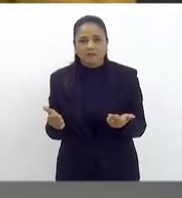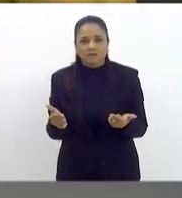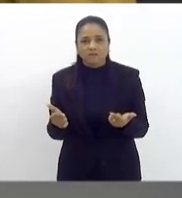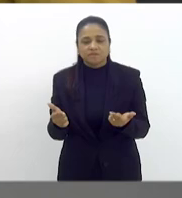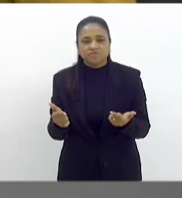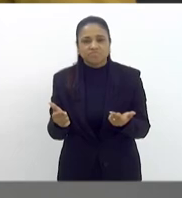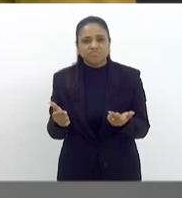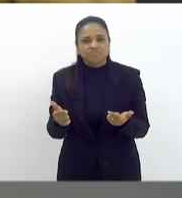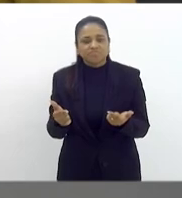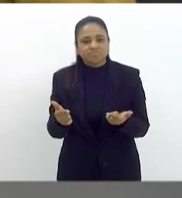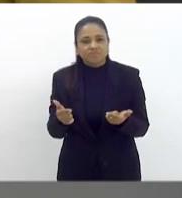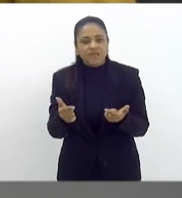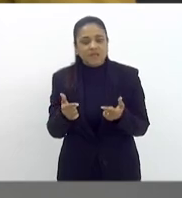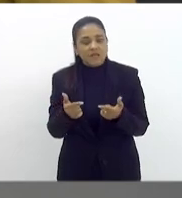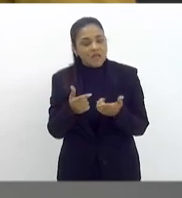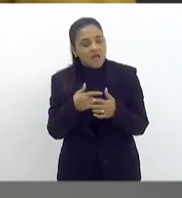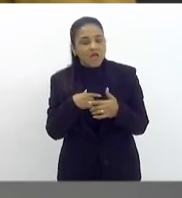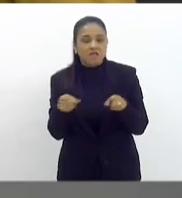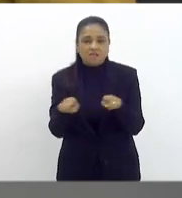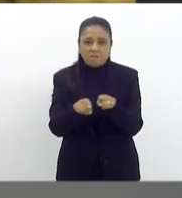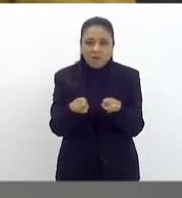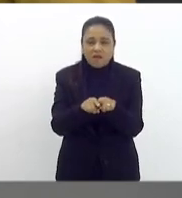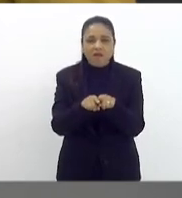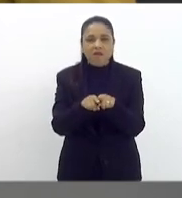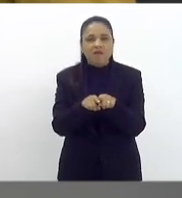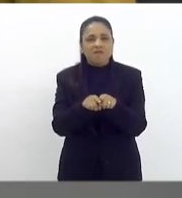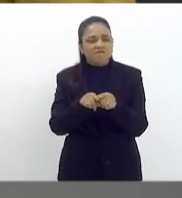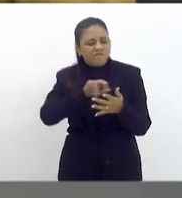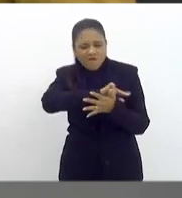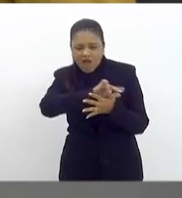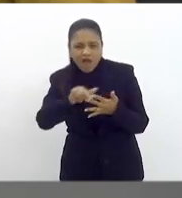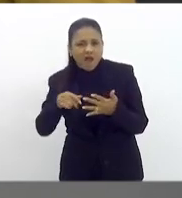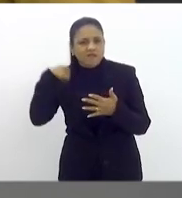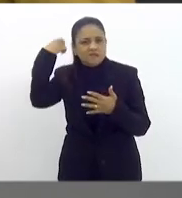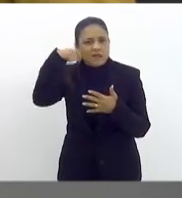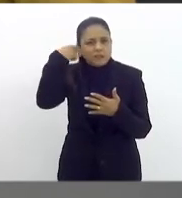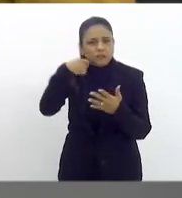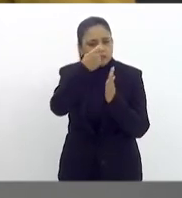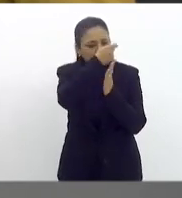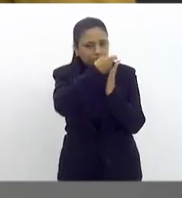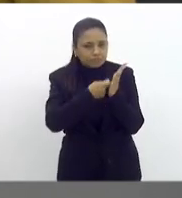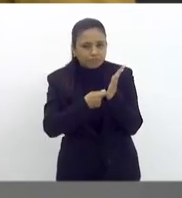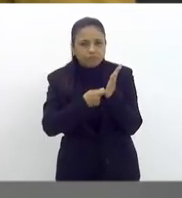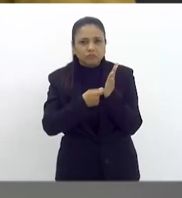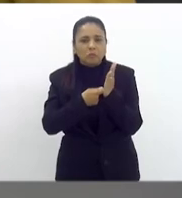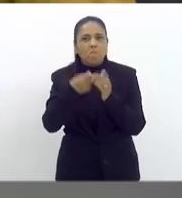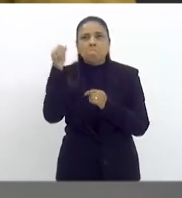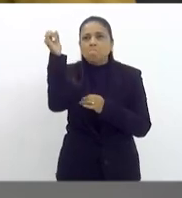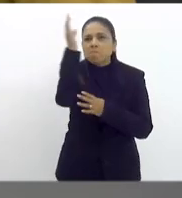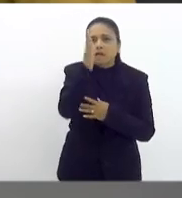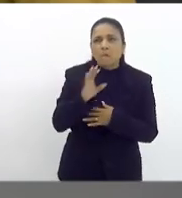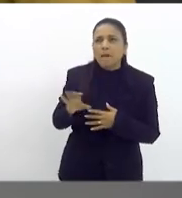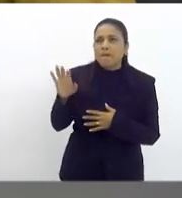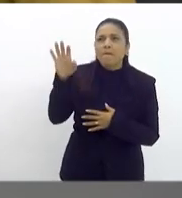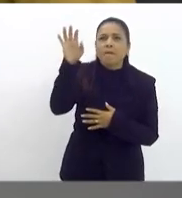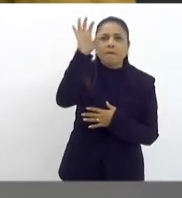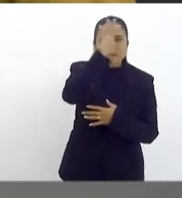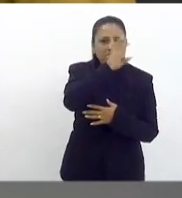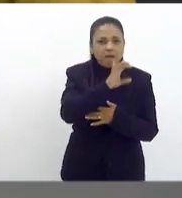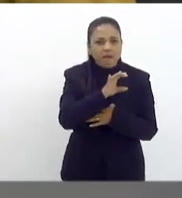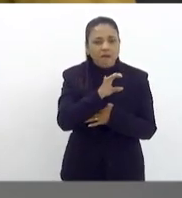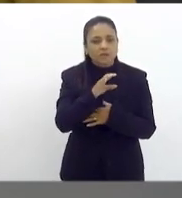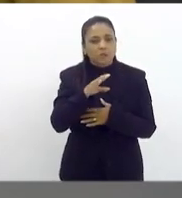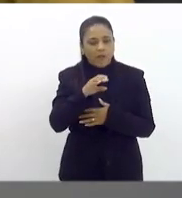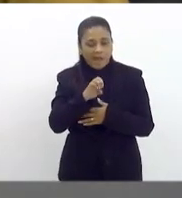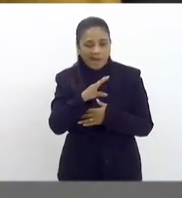esse desrespeito é muito grande, é extensivo a inúmeros artistas, compositores, Brasil afora, por parte do